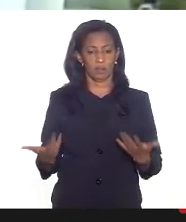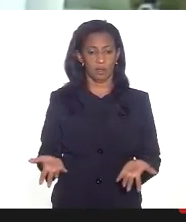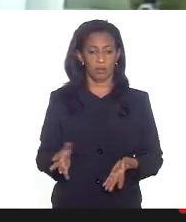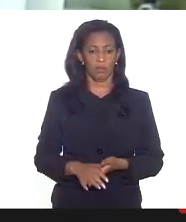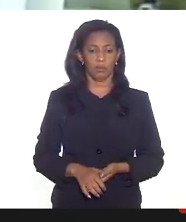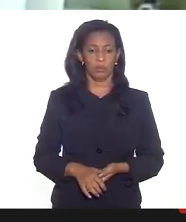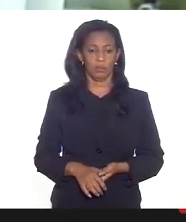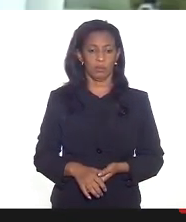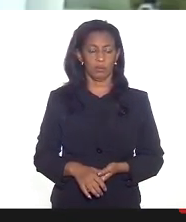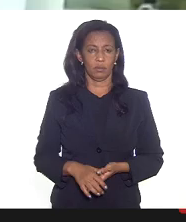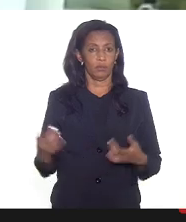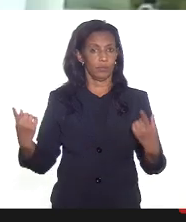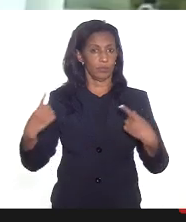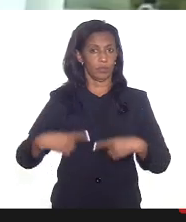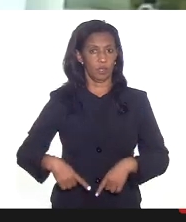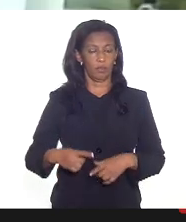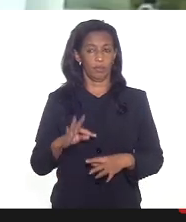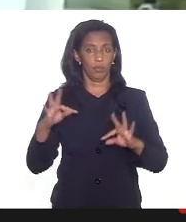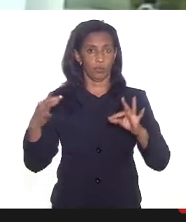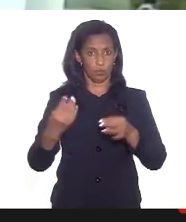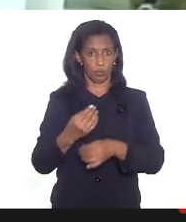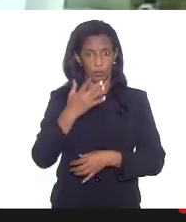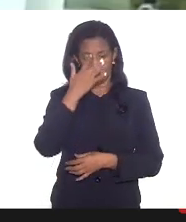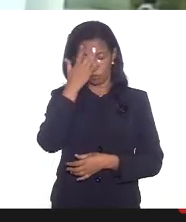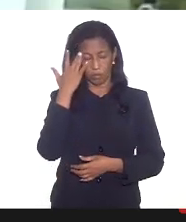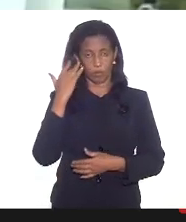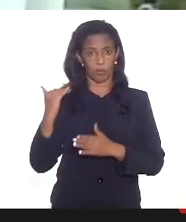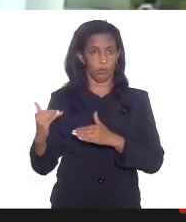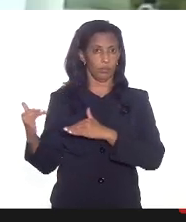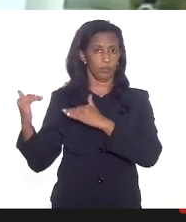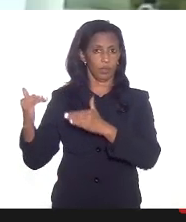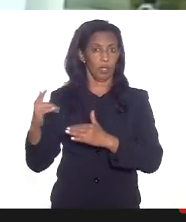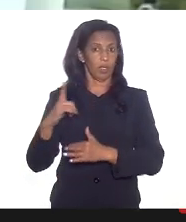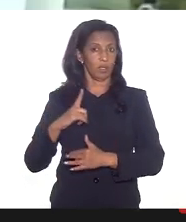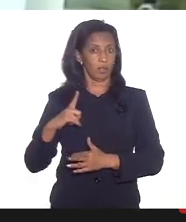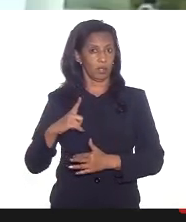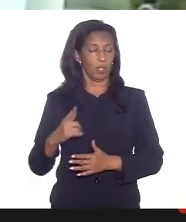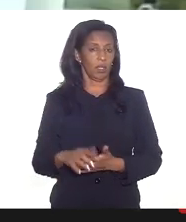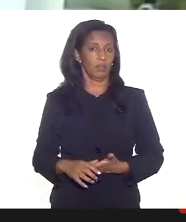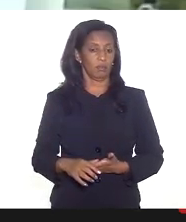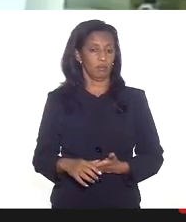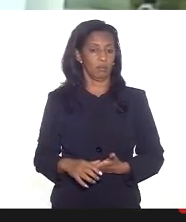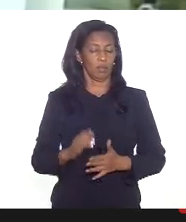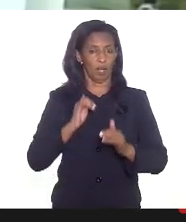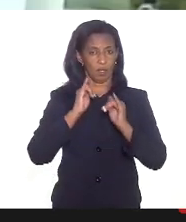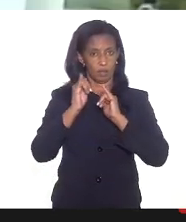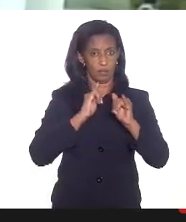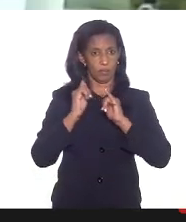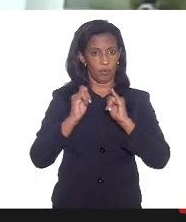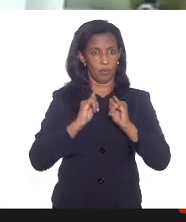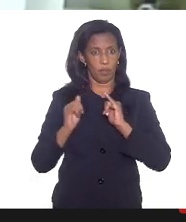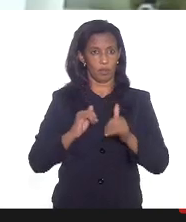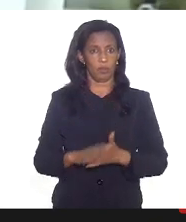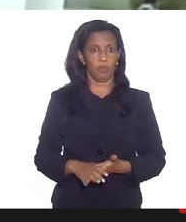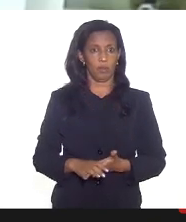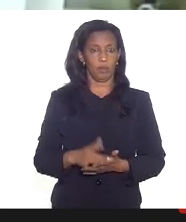é Um Desafio que todo nela que as autoridades vão ter de capilarizar e as informações